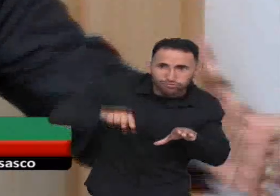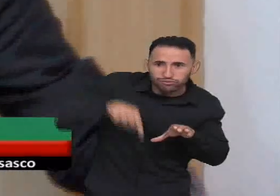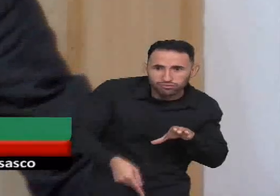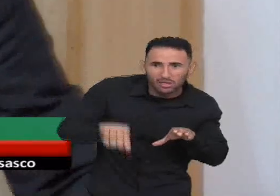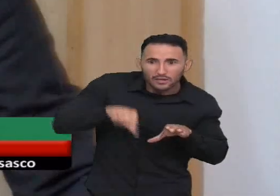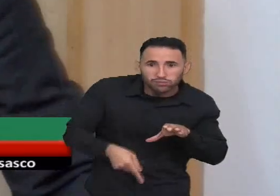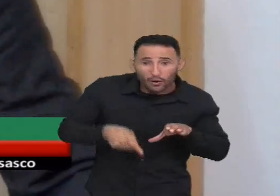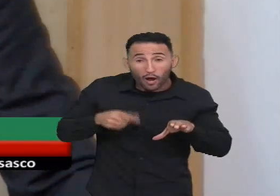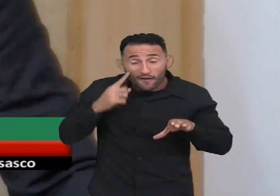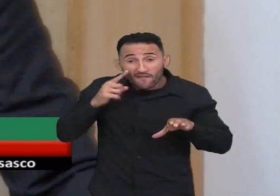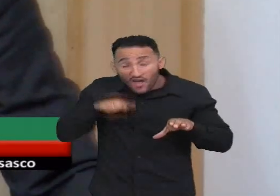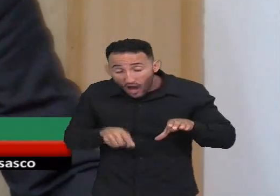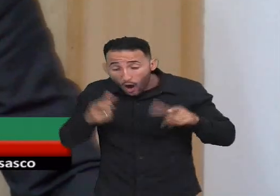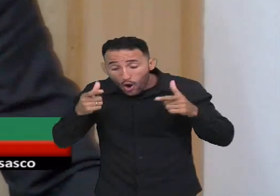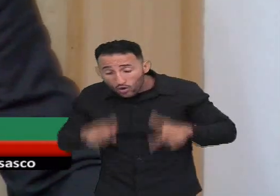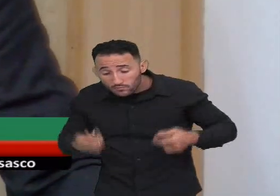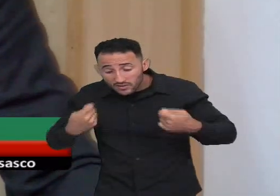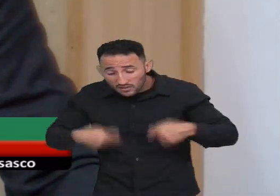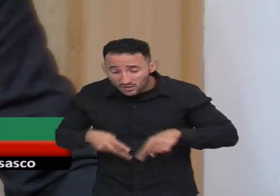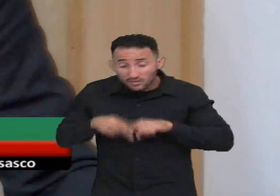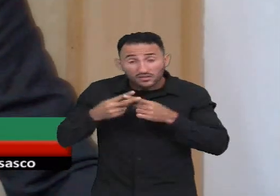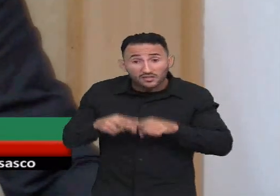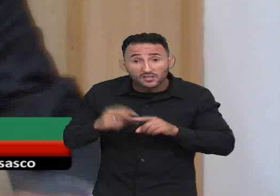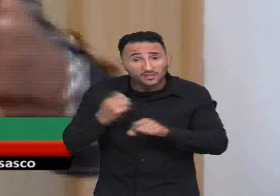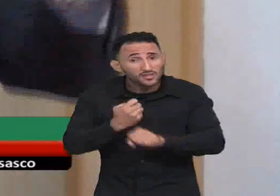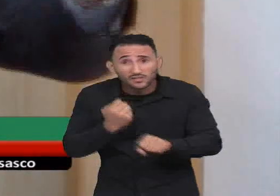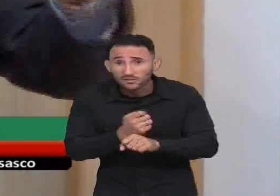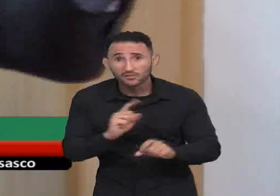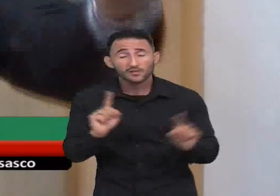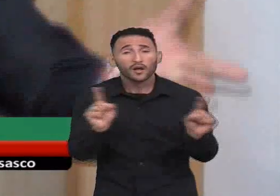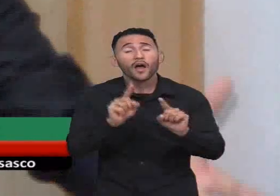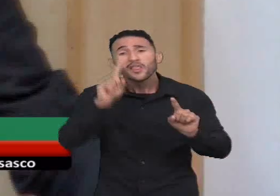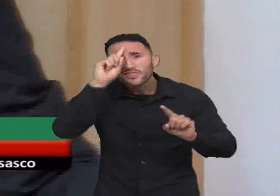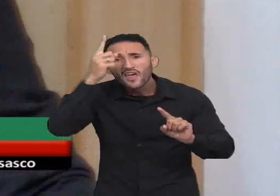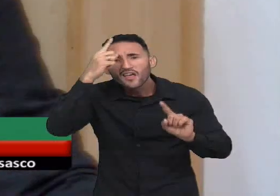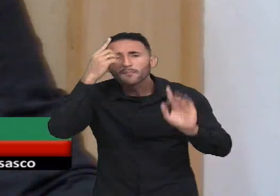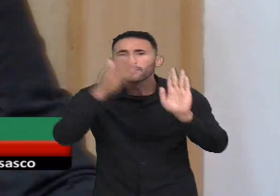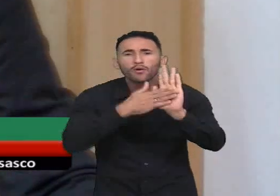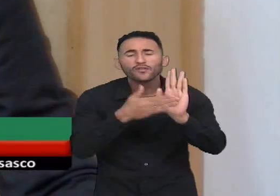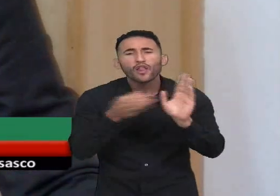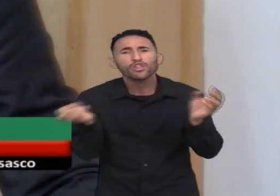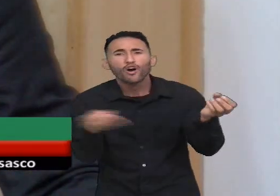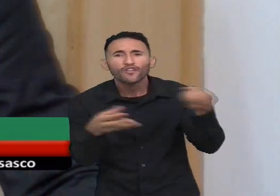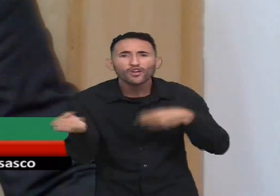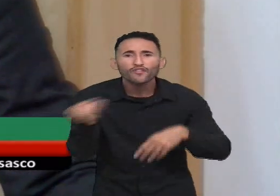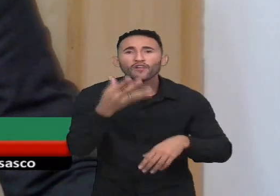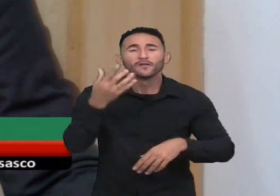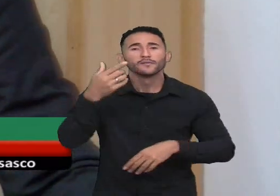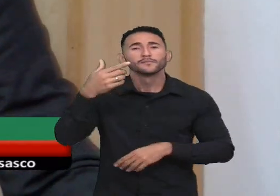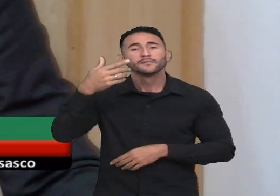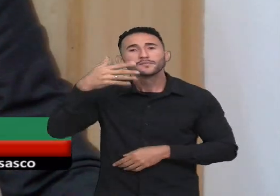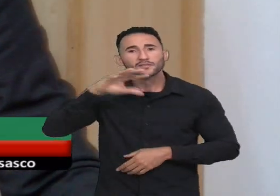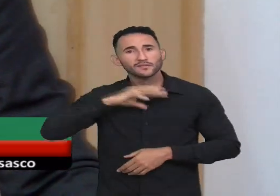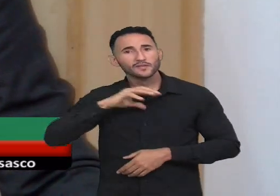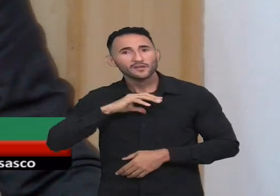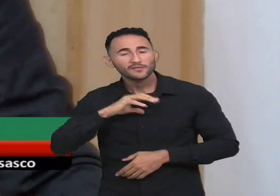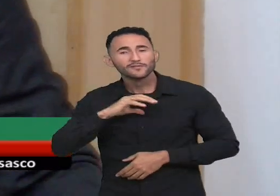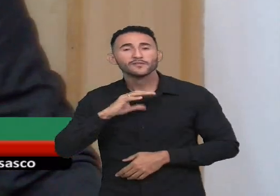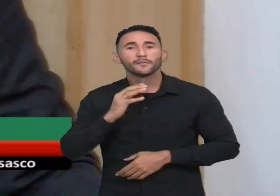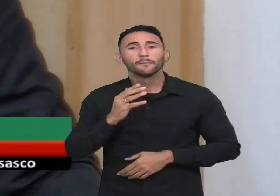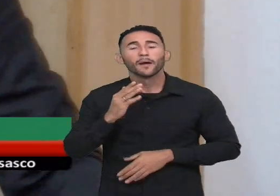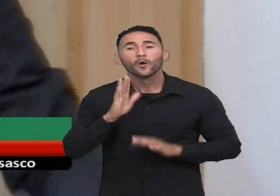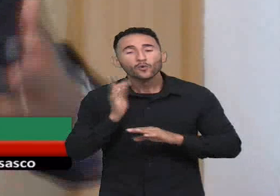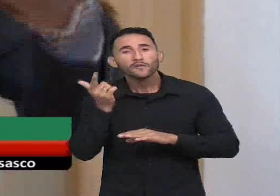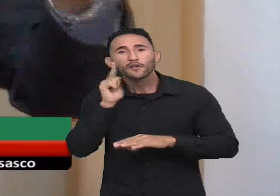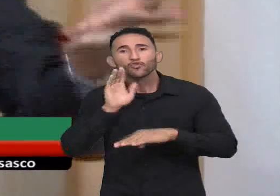observava onde precisava fazer essas benfeitorias. Ideias novas que ele trouxe para a cidade para